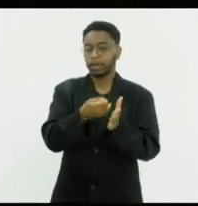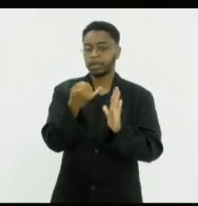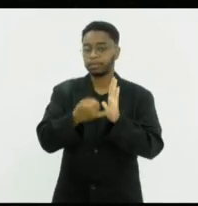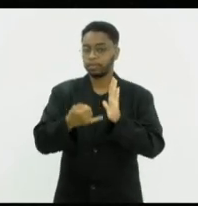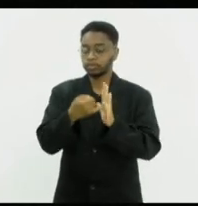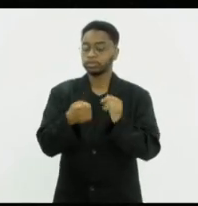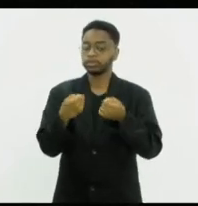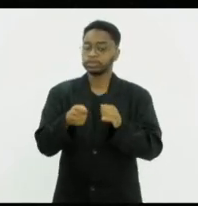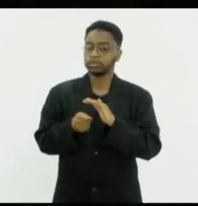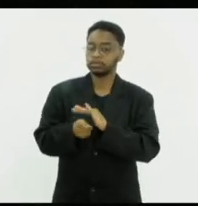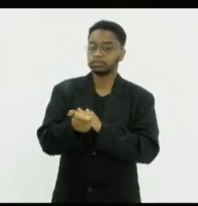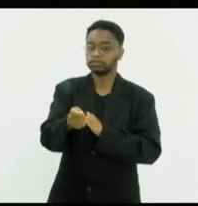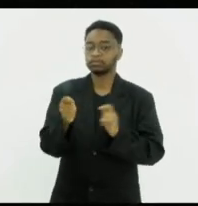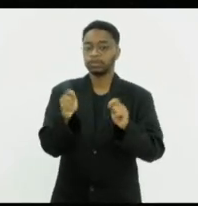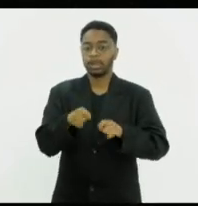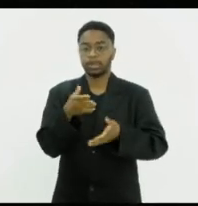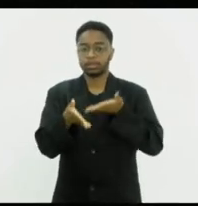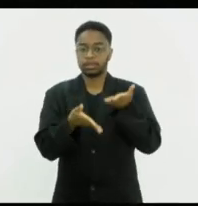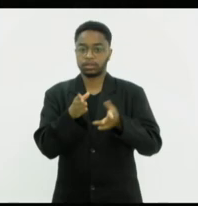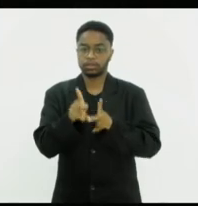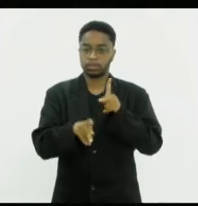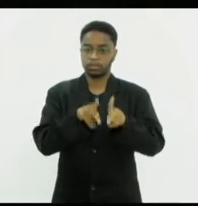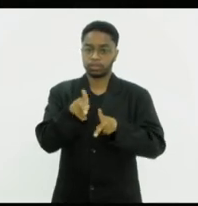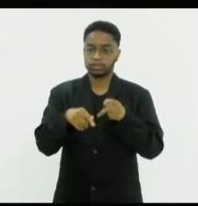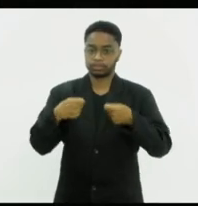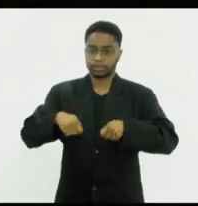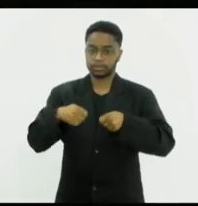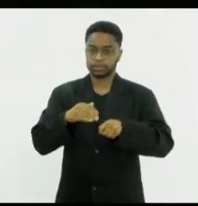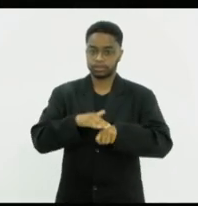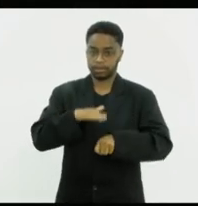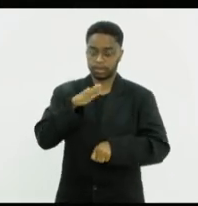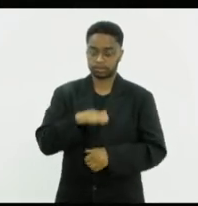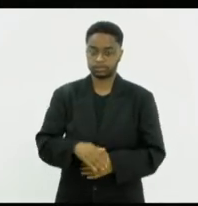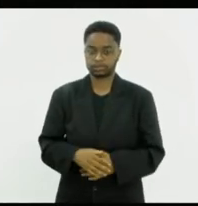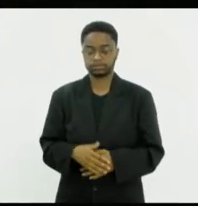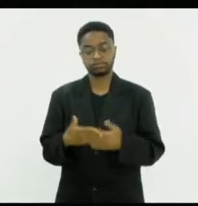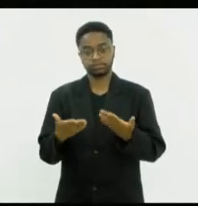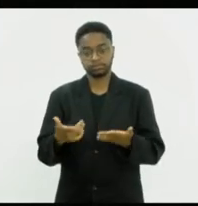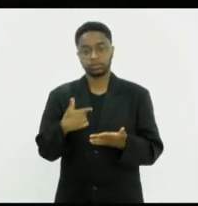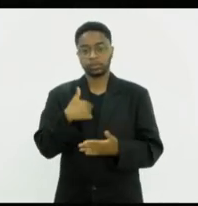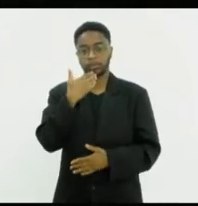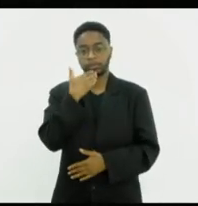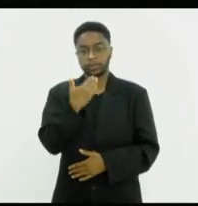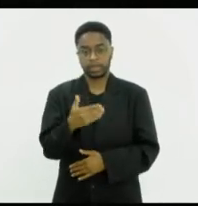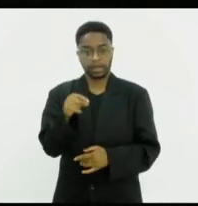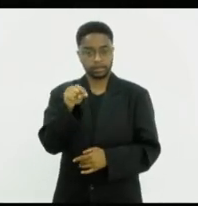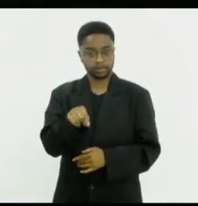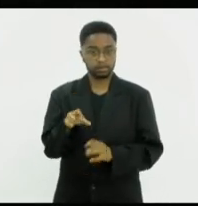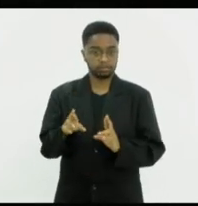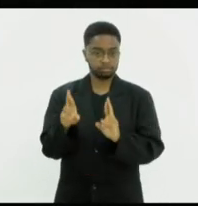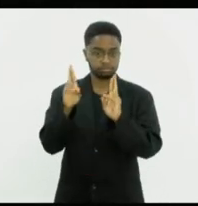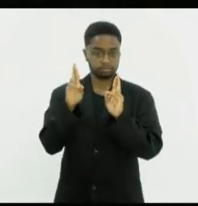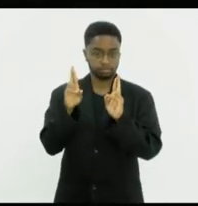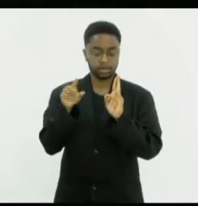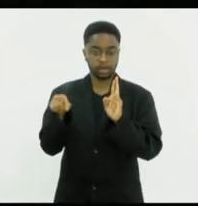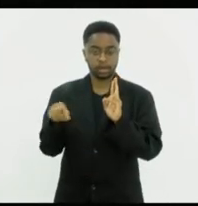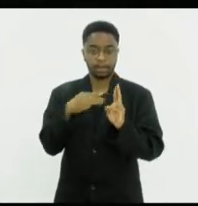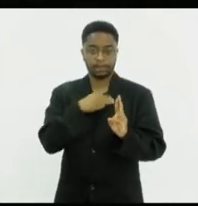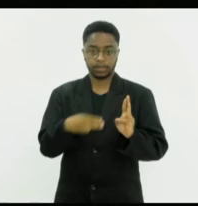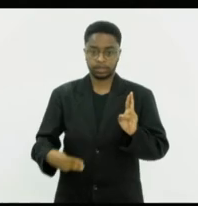ser revestido para atender a população que mais precisa. Então, estou fazendo aqui essa solicitação, espero que a